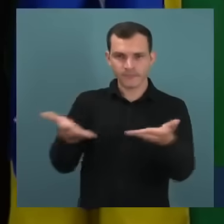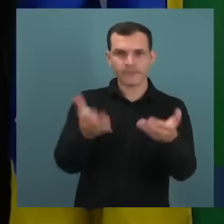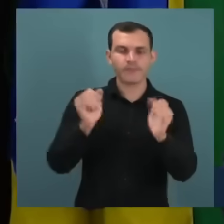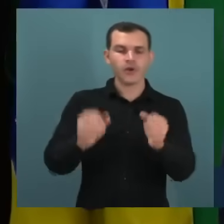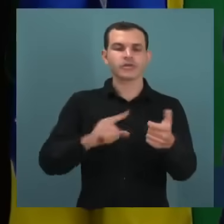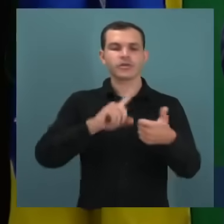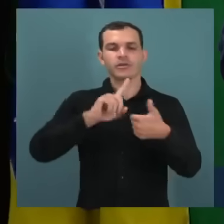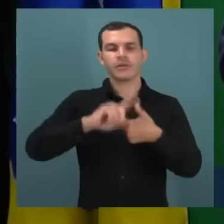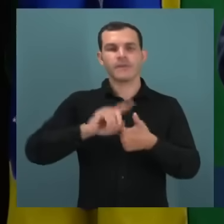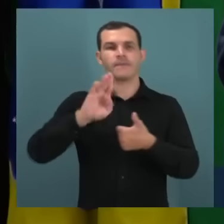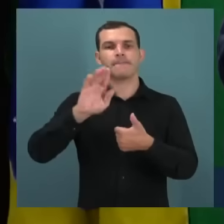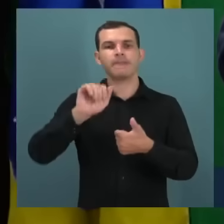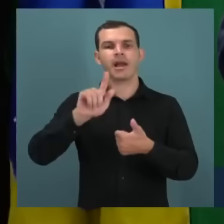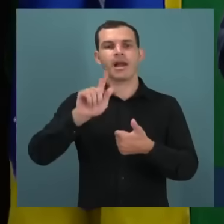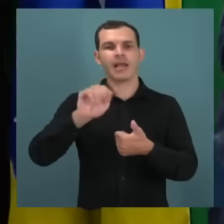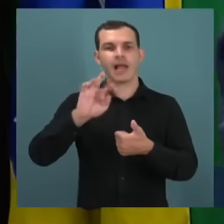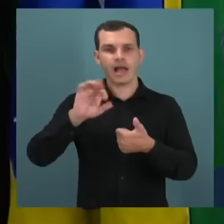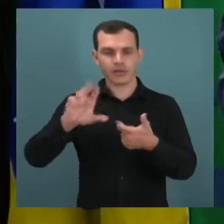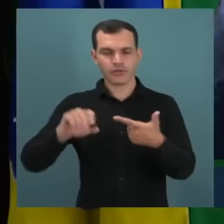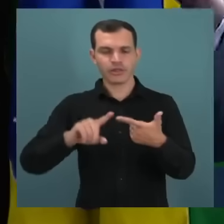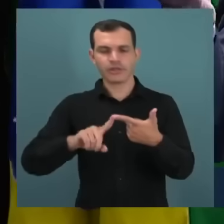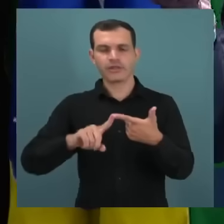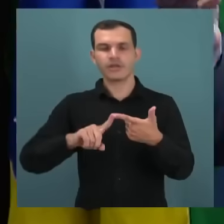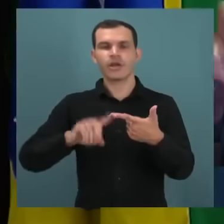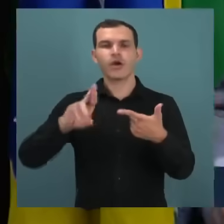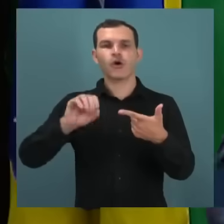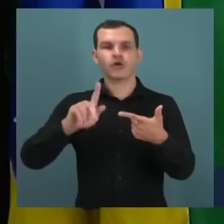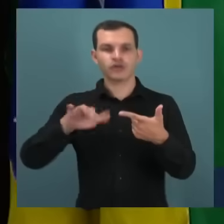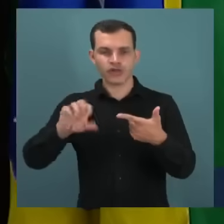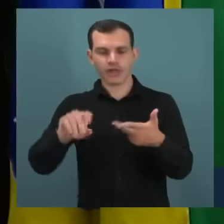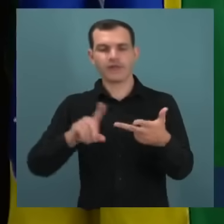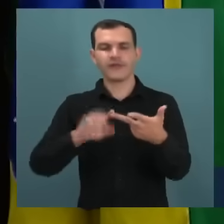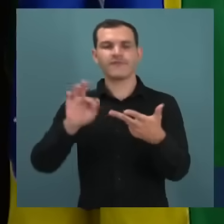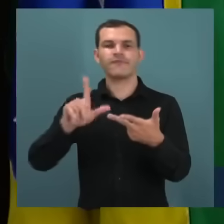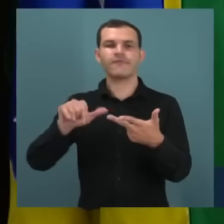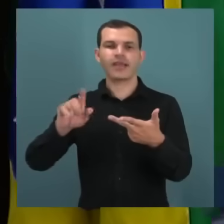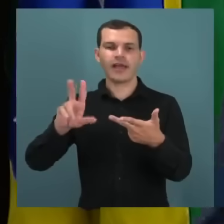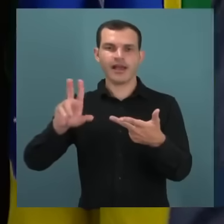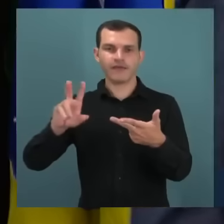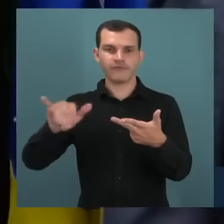depois ao Marco Rogério, depois ao Flávio Bolsonaro e aqueles outros que quiserem a parte A.